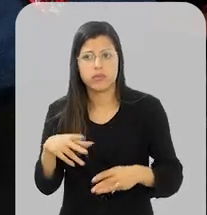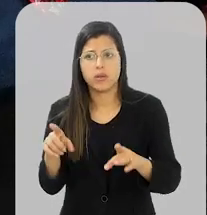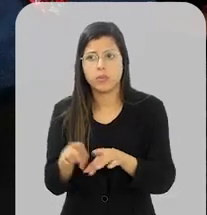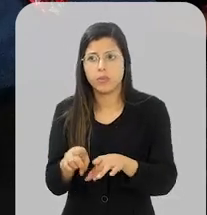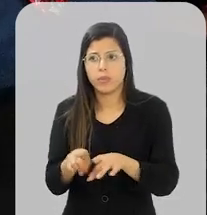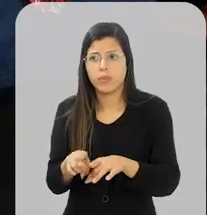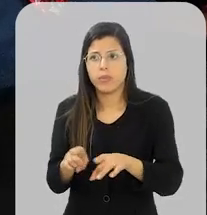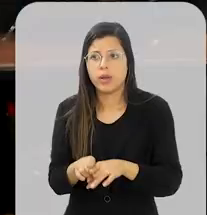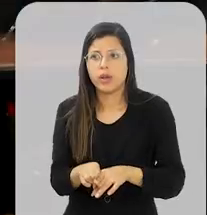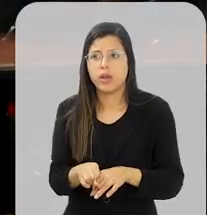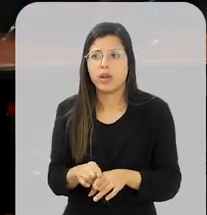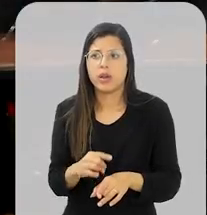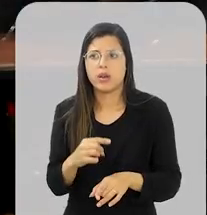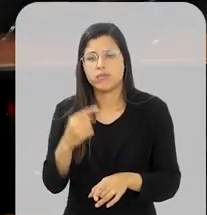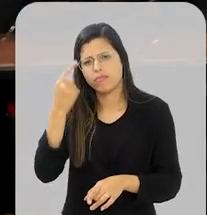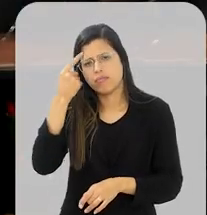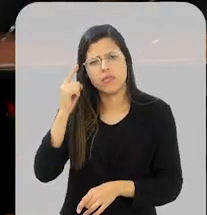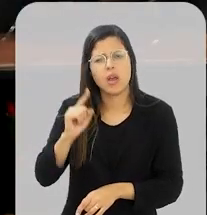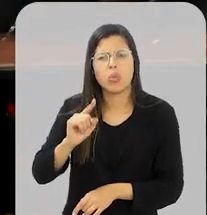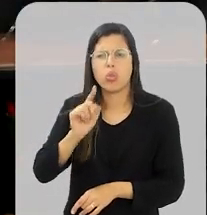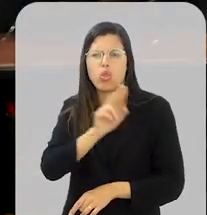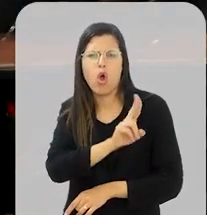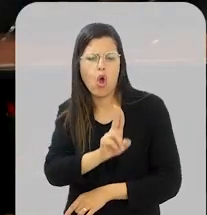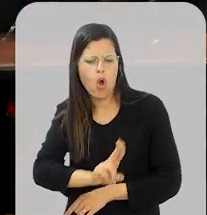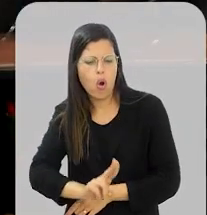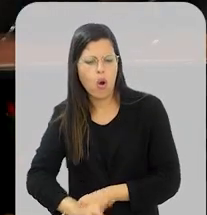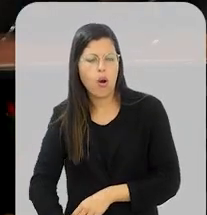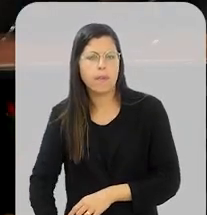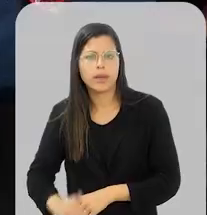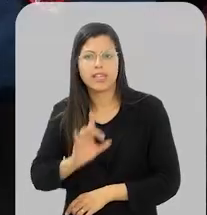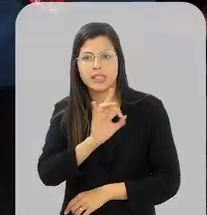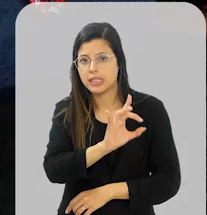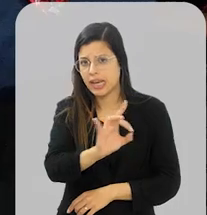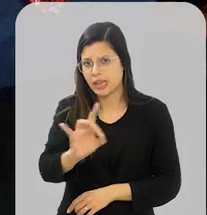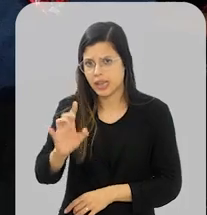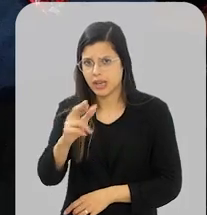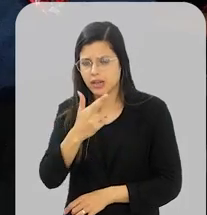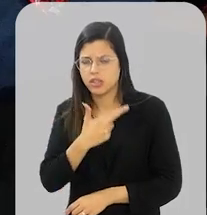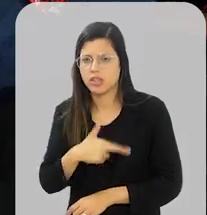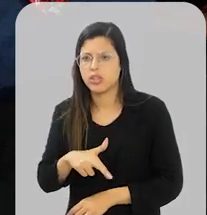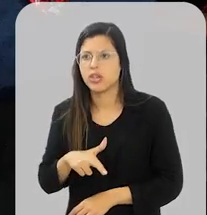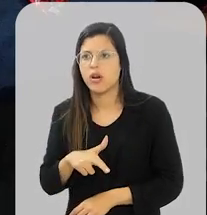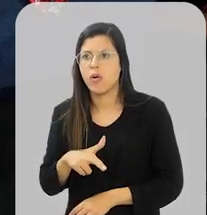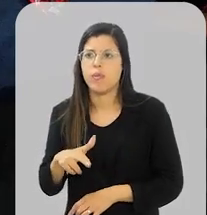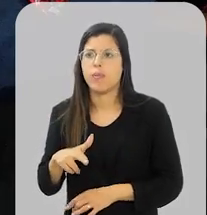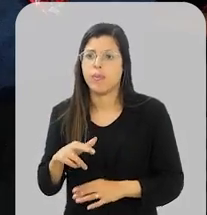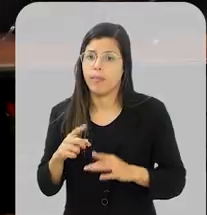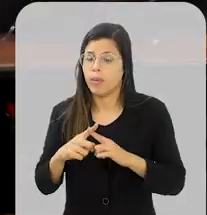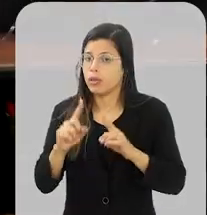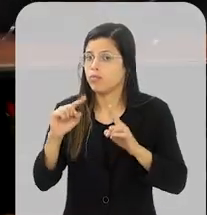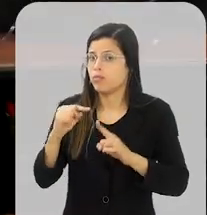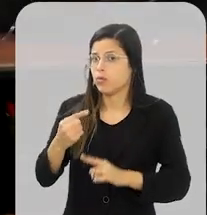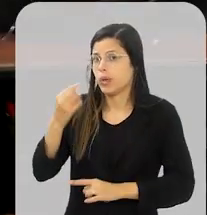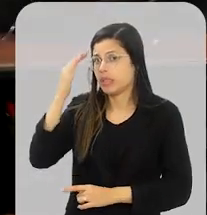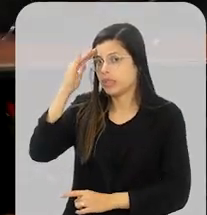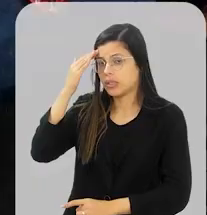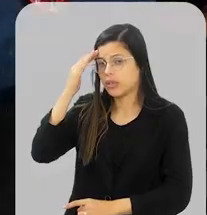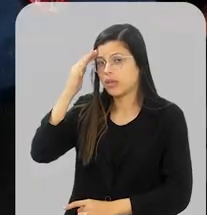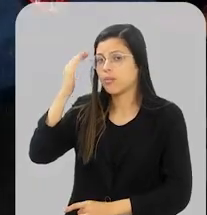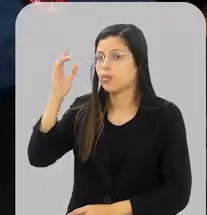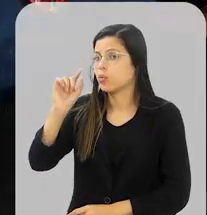porque independe da nomenclatura que é dada para cada religião, a gente